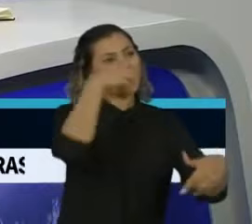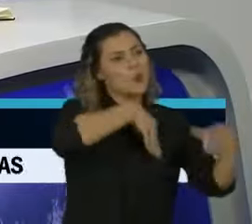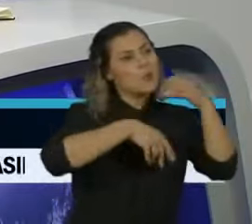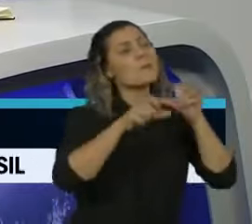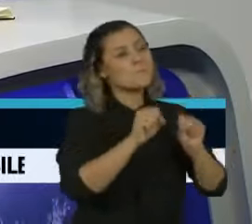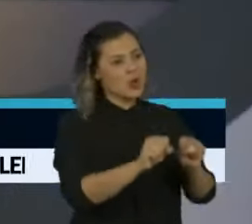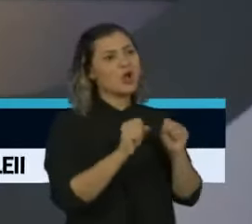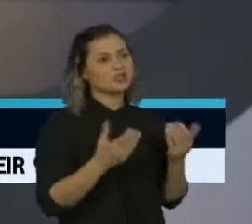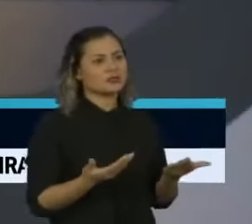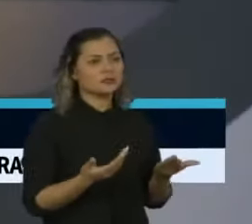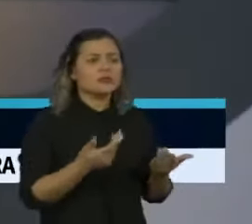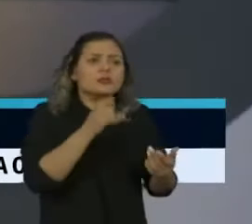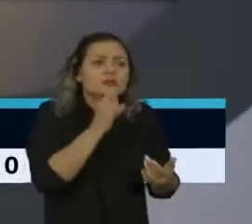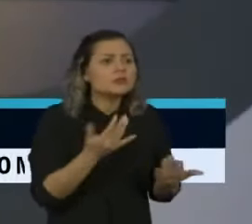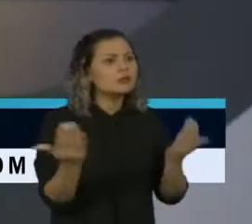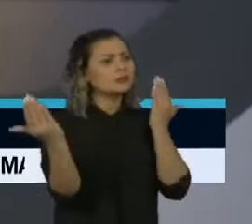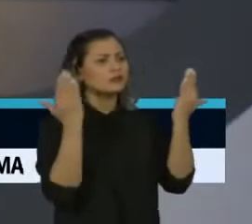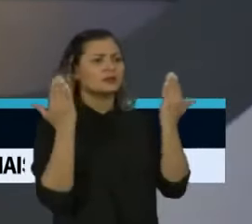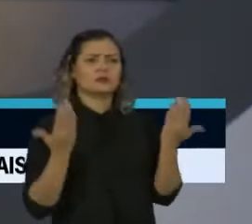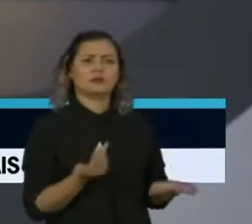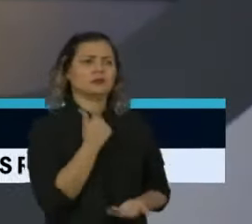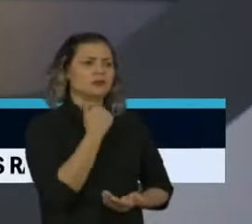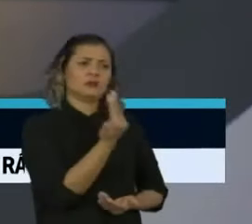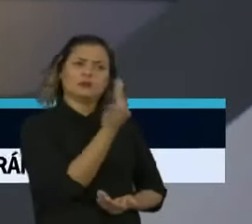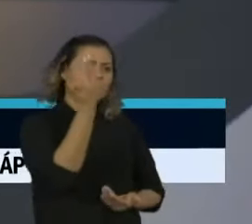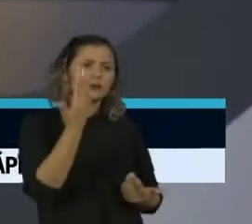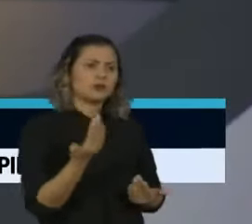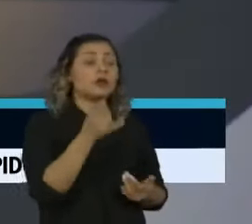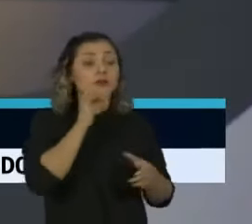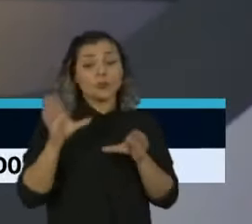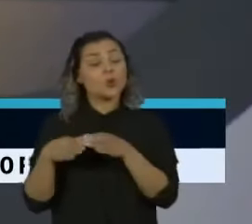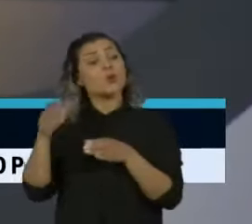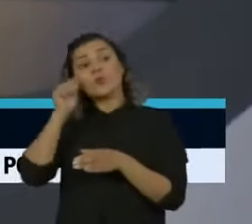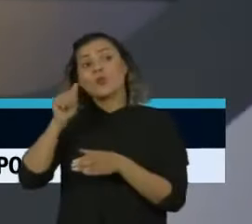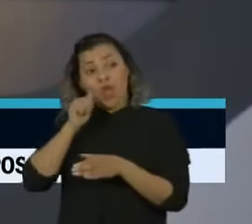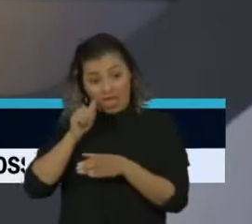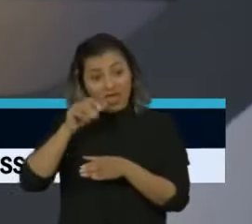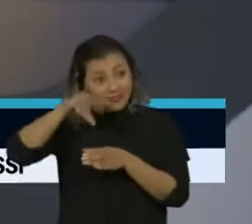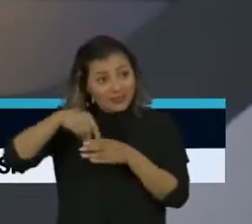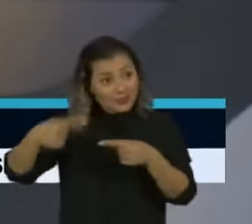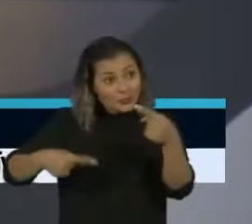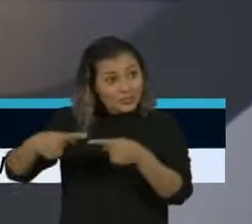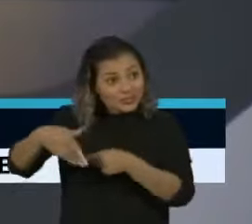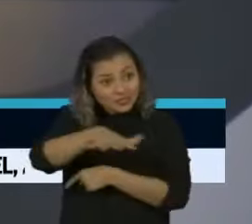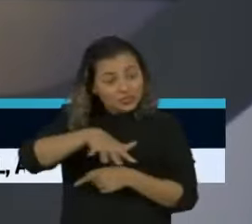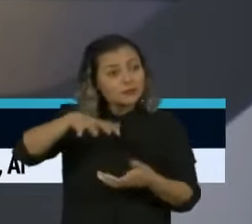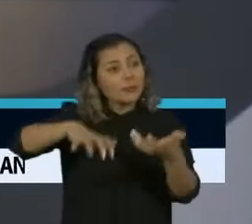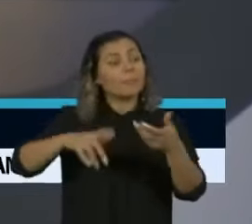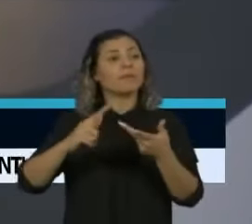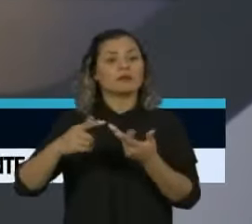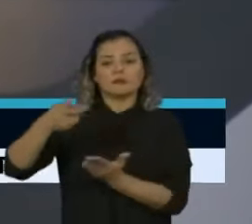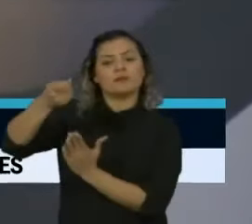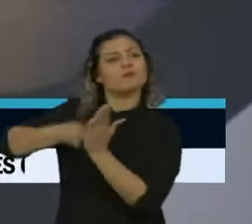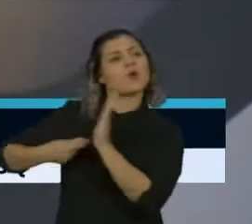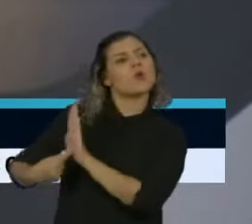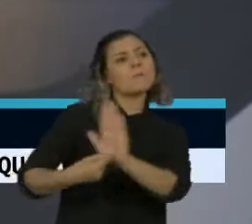com políticas mulheres. Se a gente pensar, por exemplo, a bancada feminina, eles agora encaminharam um comunicado para o TSE, porque todas